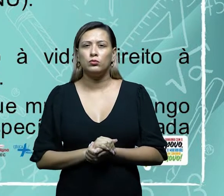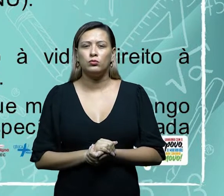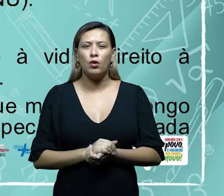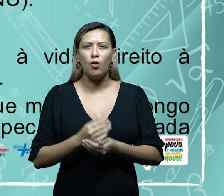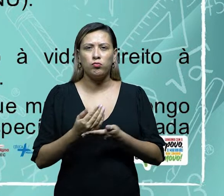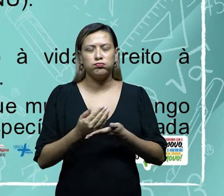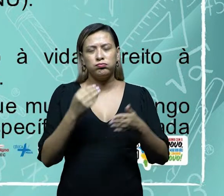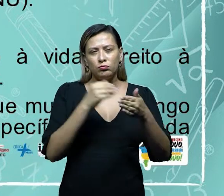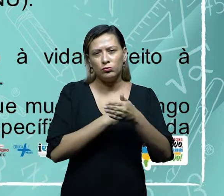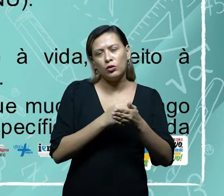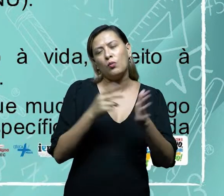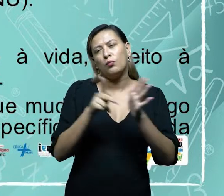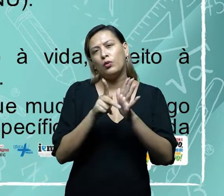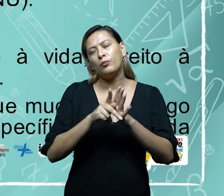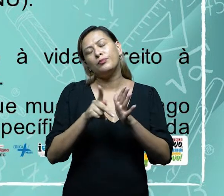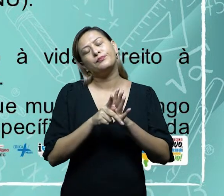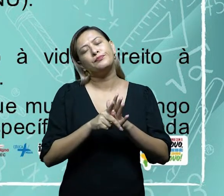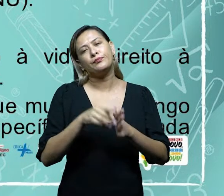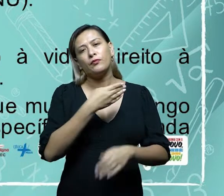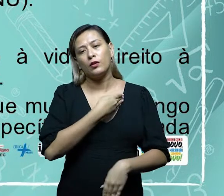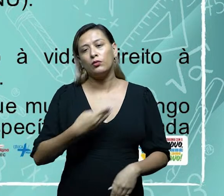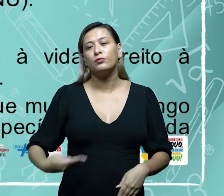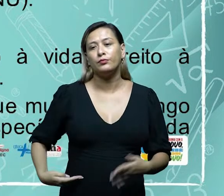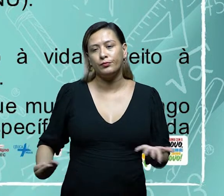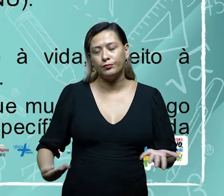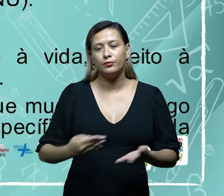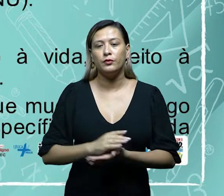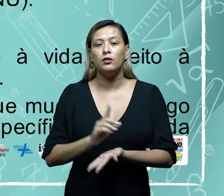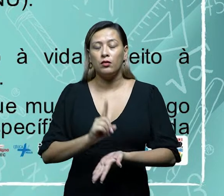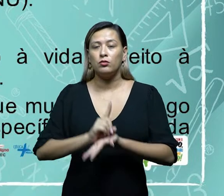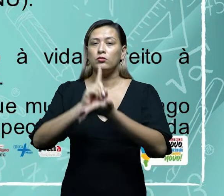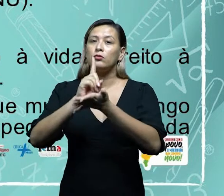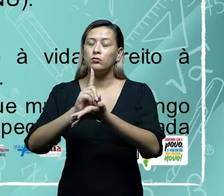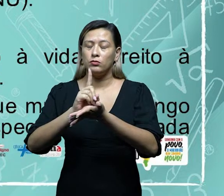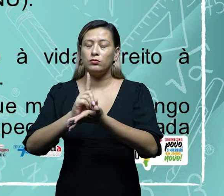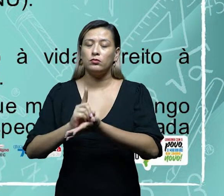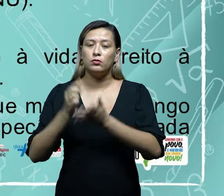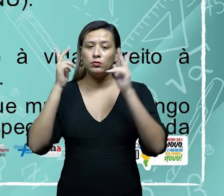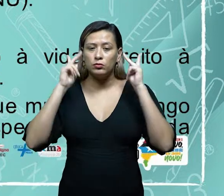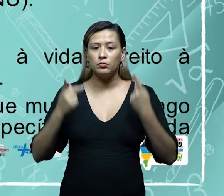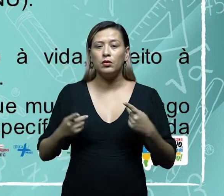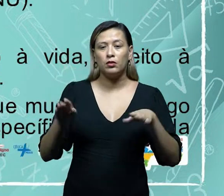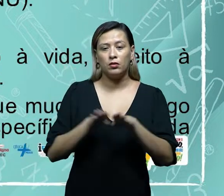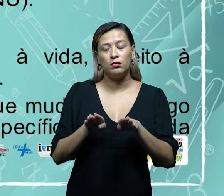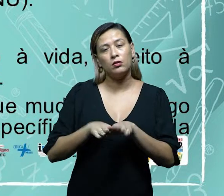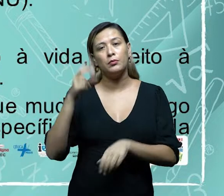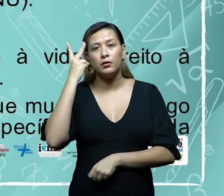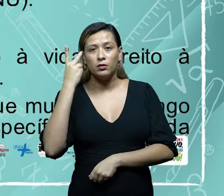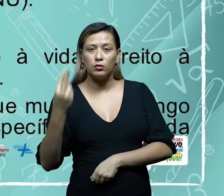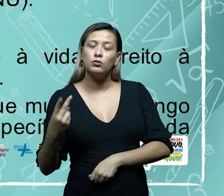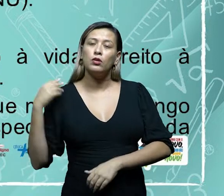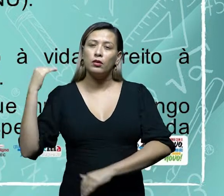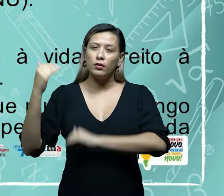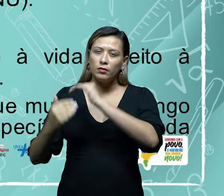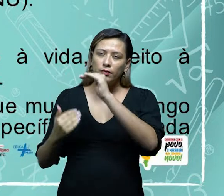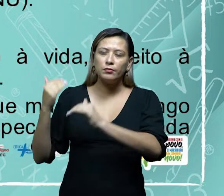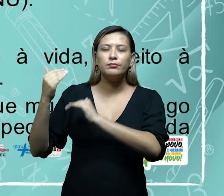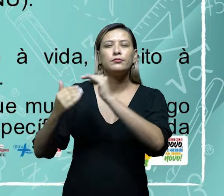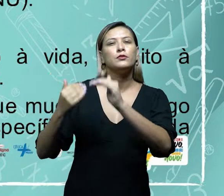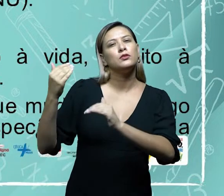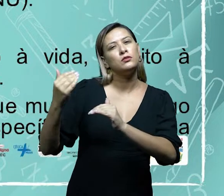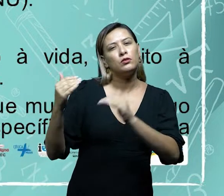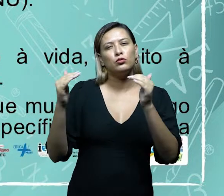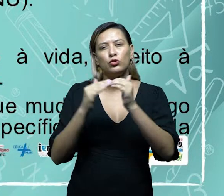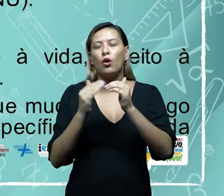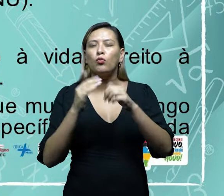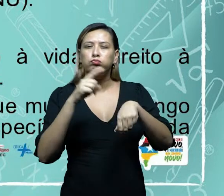contra a dignidade humana. A gente também disse que os direitos humanos, eles são históricos, né, que mudam ao longo do tempo. A gente viu